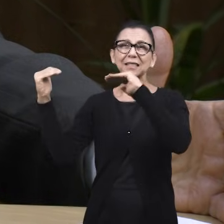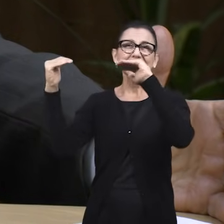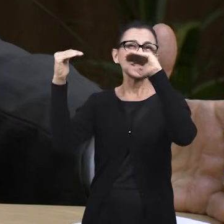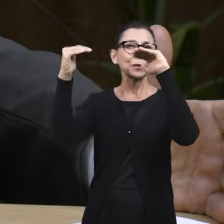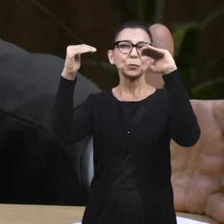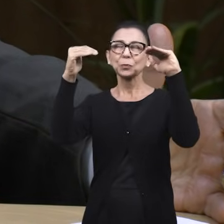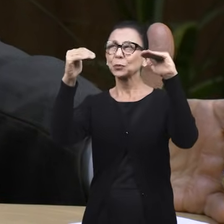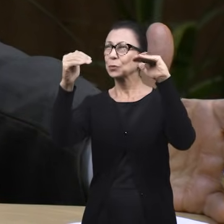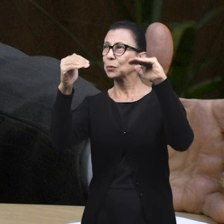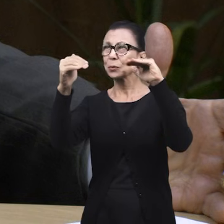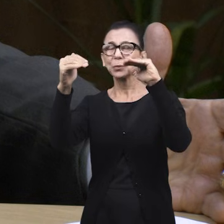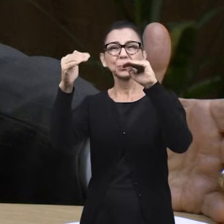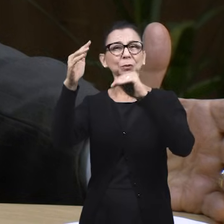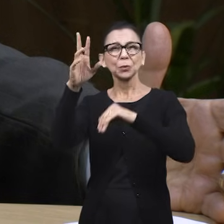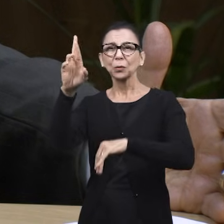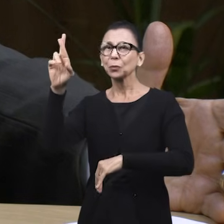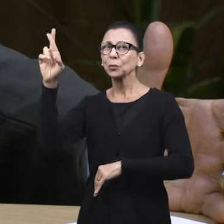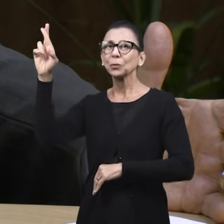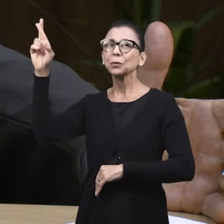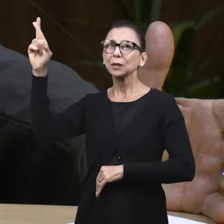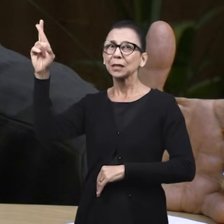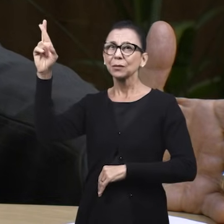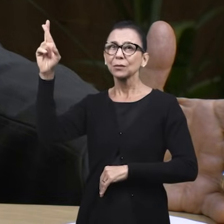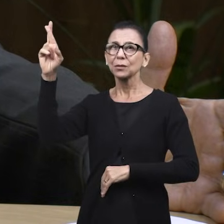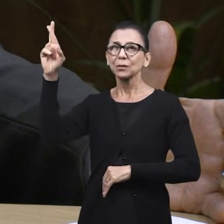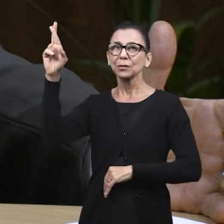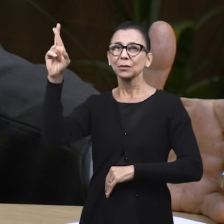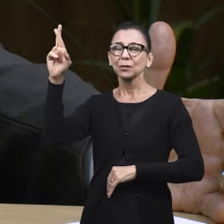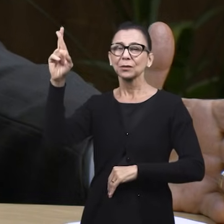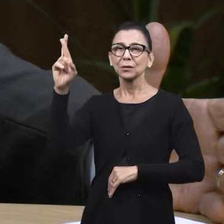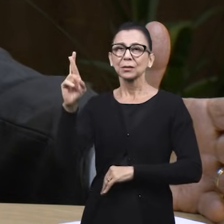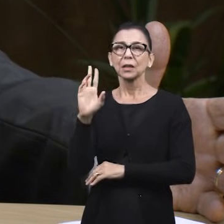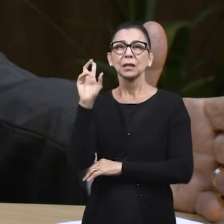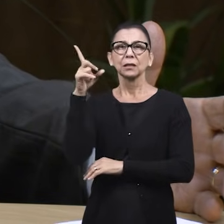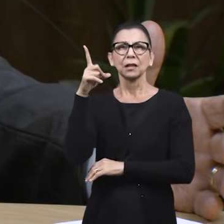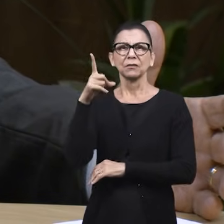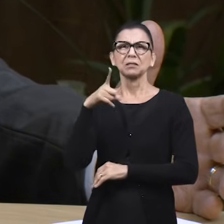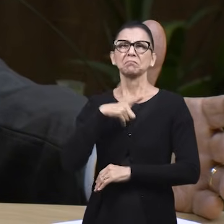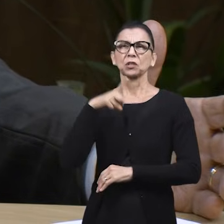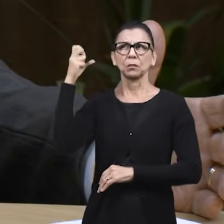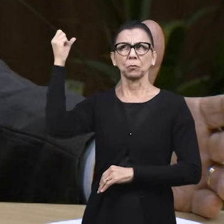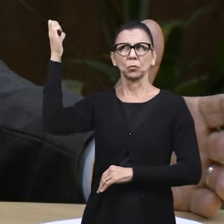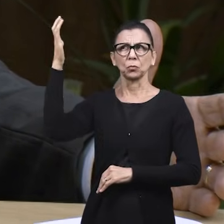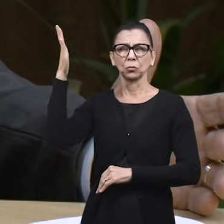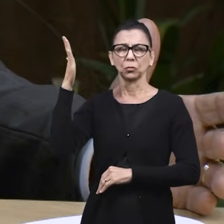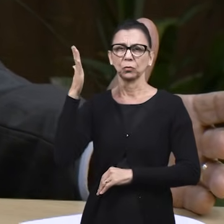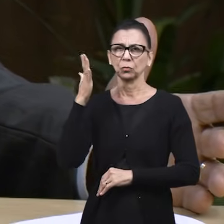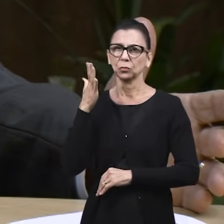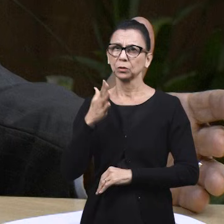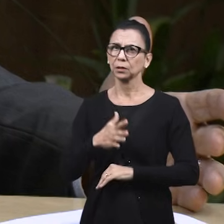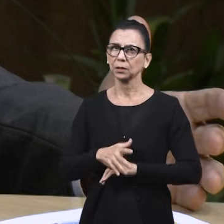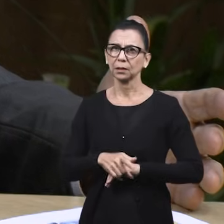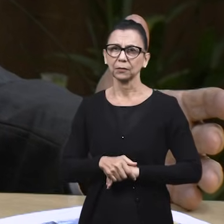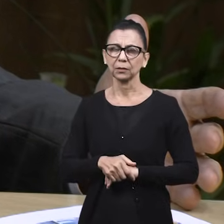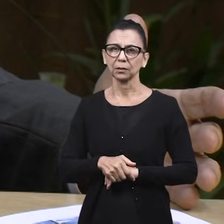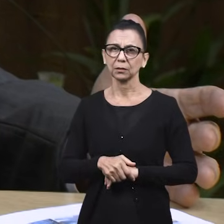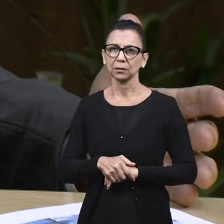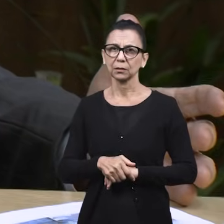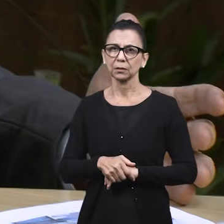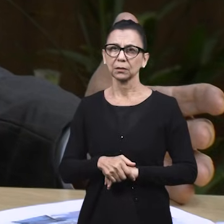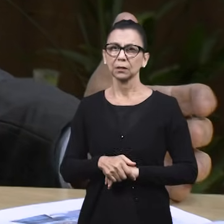grandemente, ele conheceu, porque Davi era cheio de revelação. É outra forma de chegar a Deus, é pela fé, né? Aliás, a única,